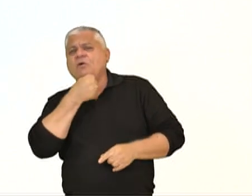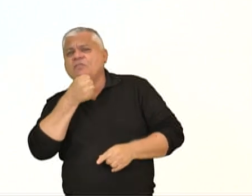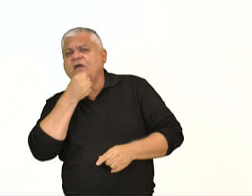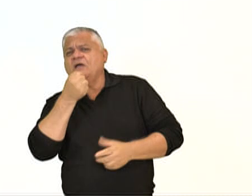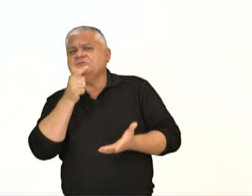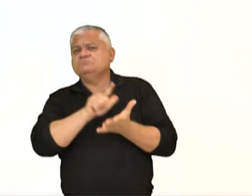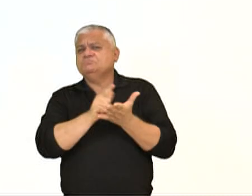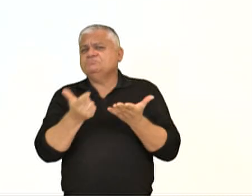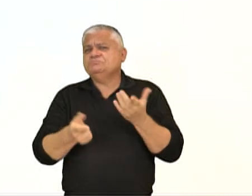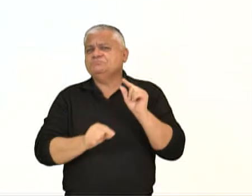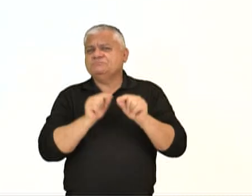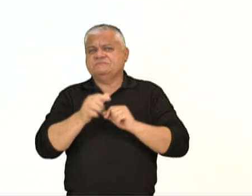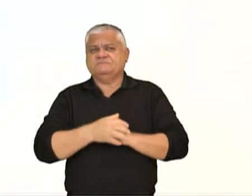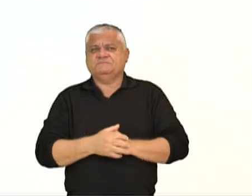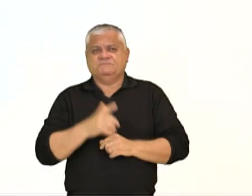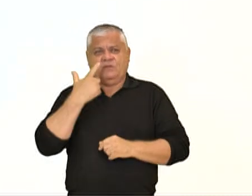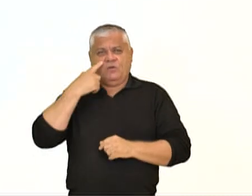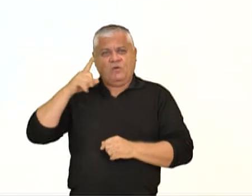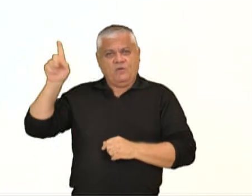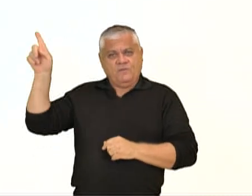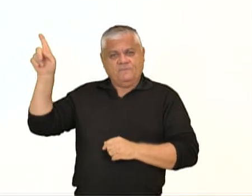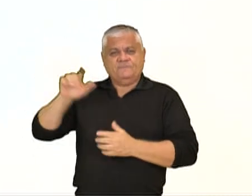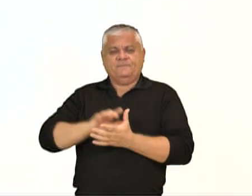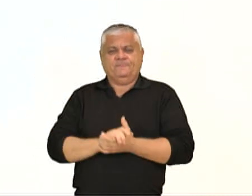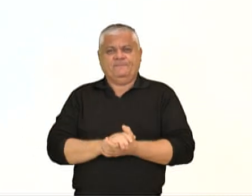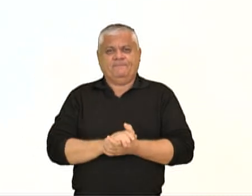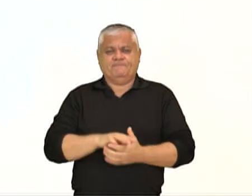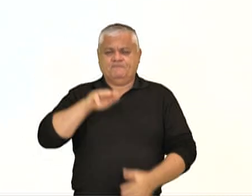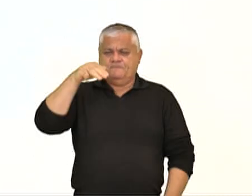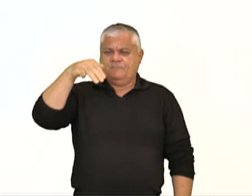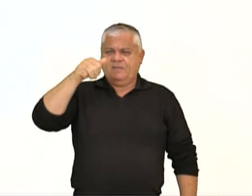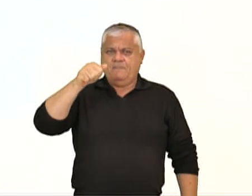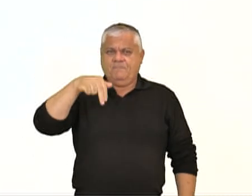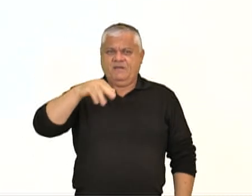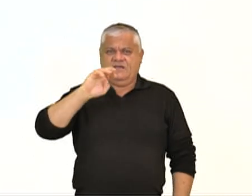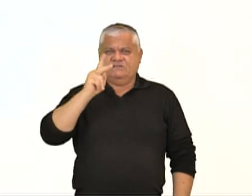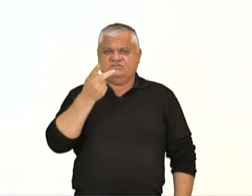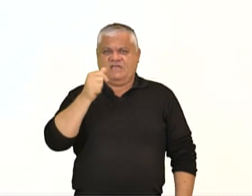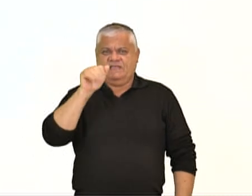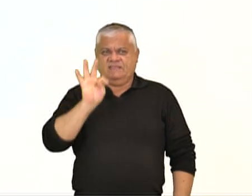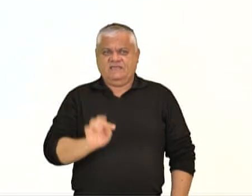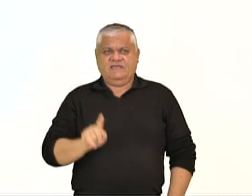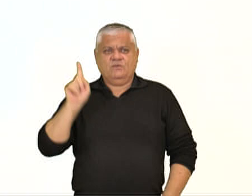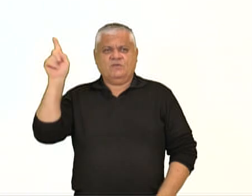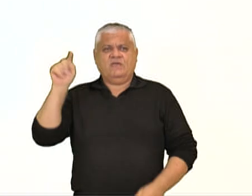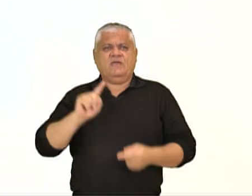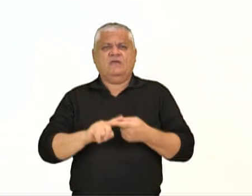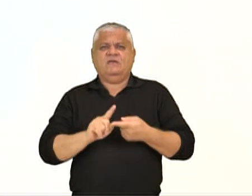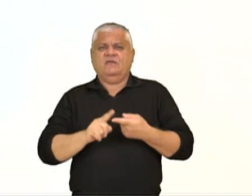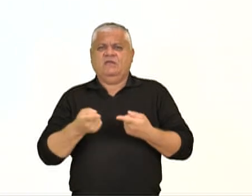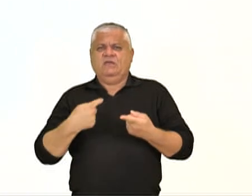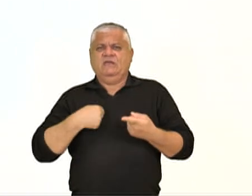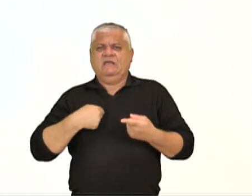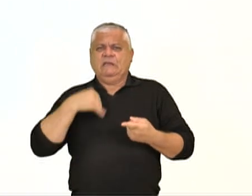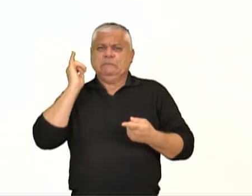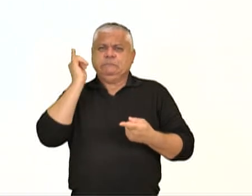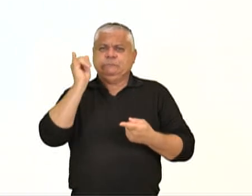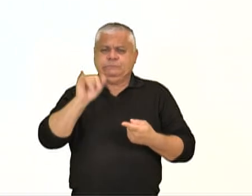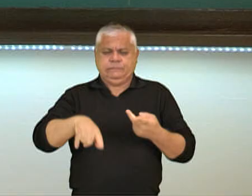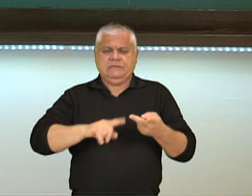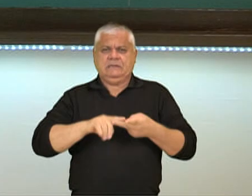Vamos comigo lá então. Vejam, manchete, lead, corpo de texto, narração,